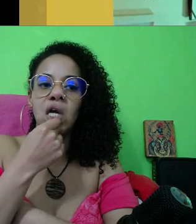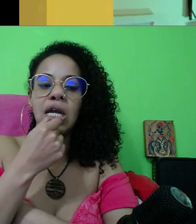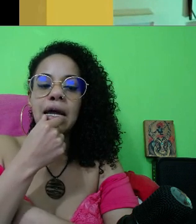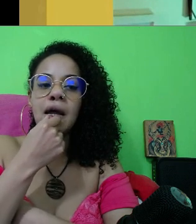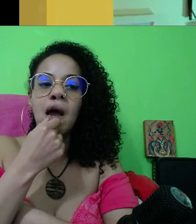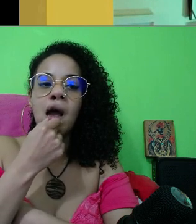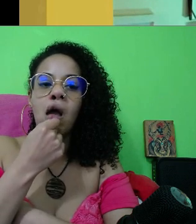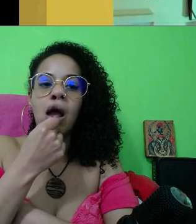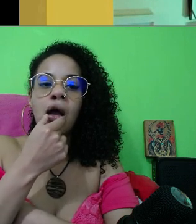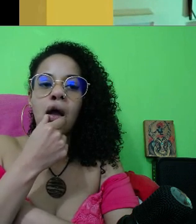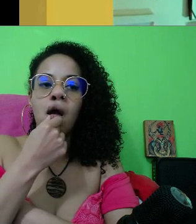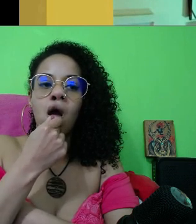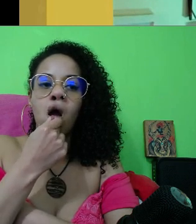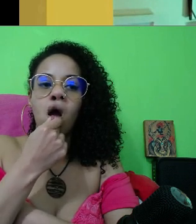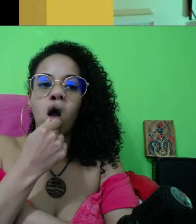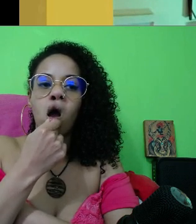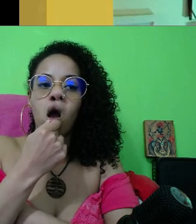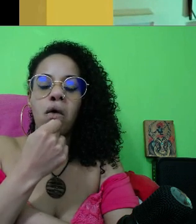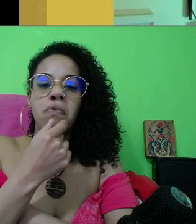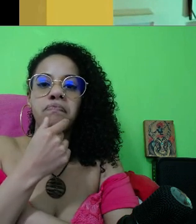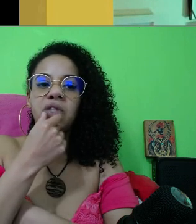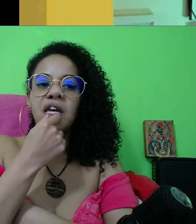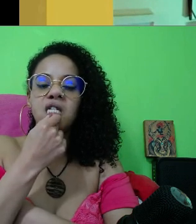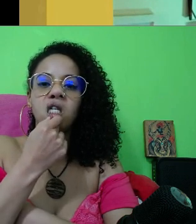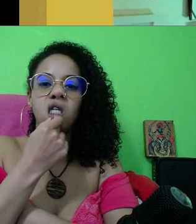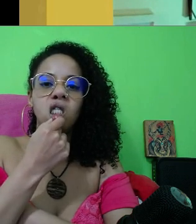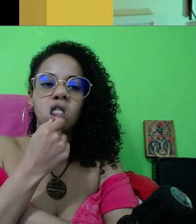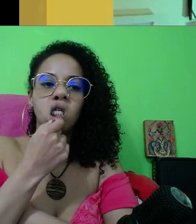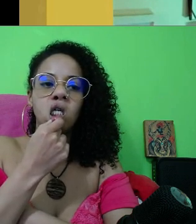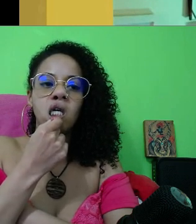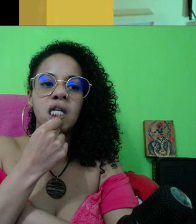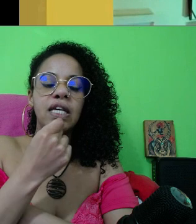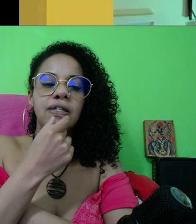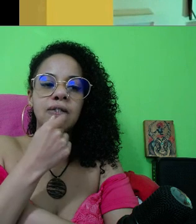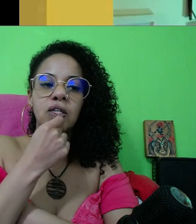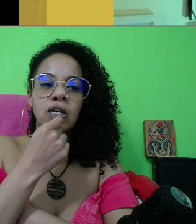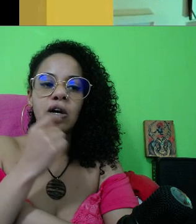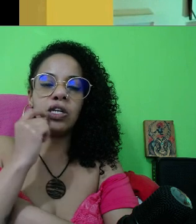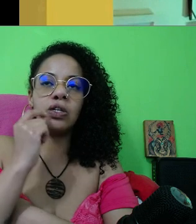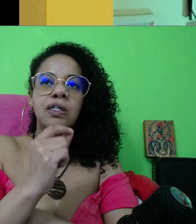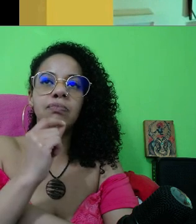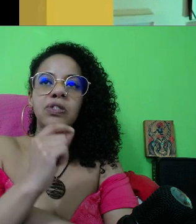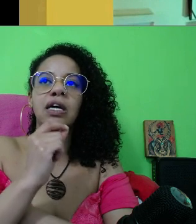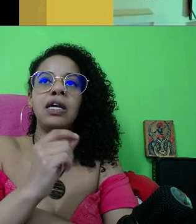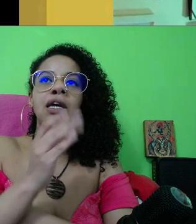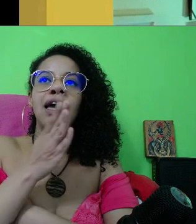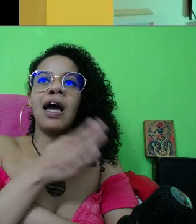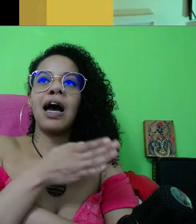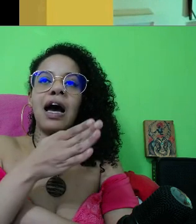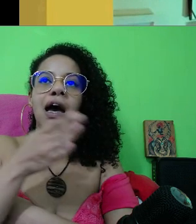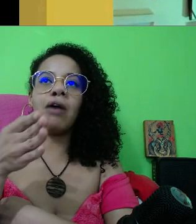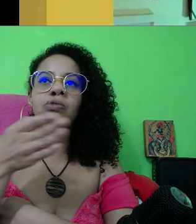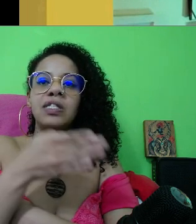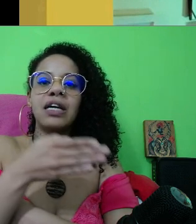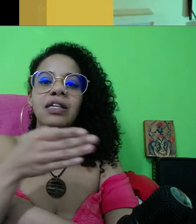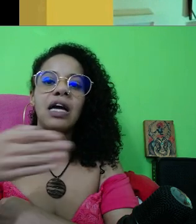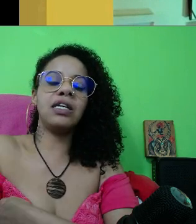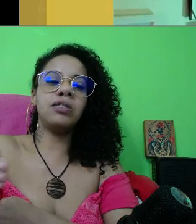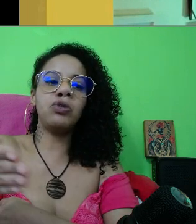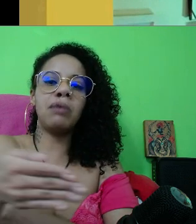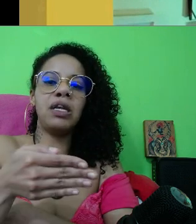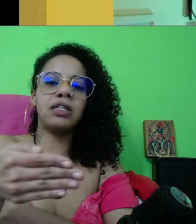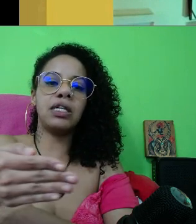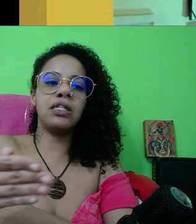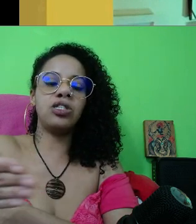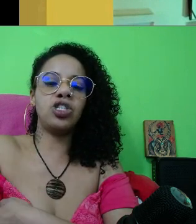o seu rolê né interessante interessante agora nós temos aí a o